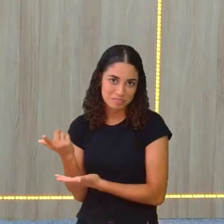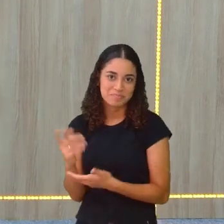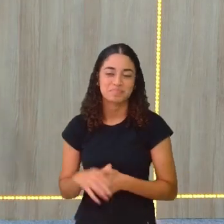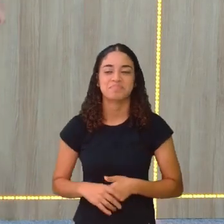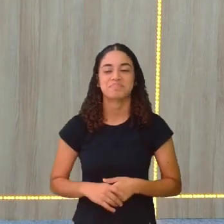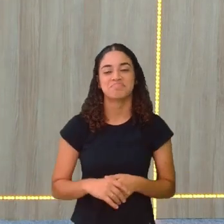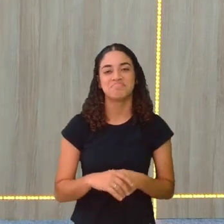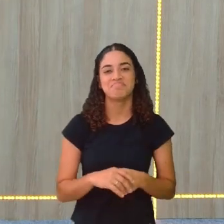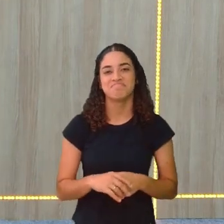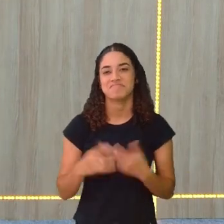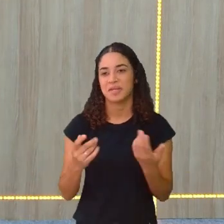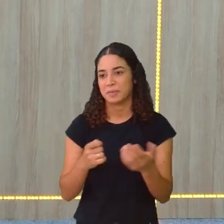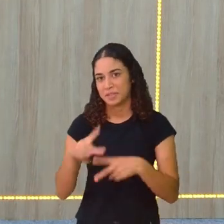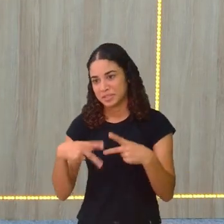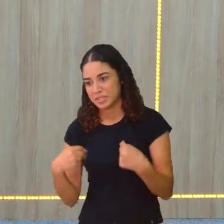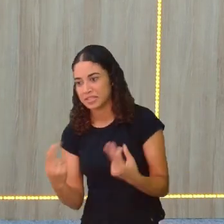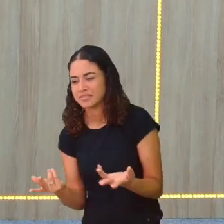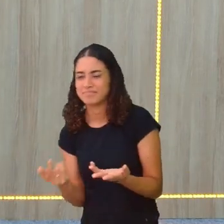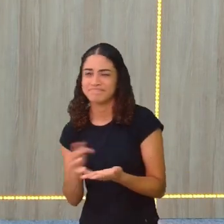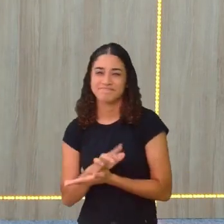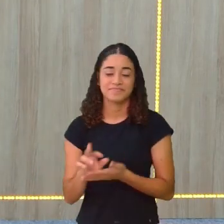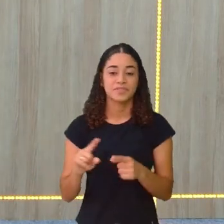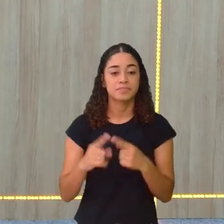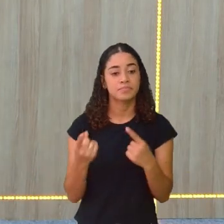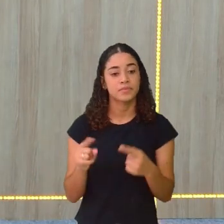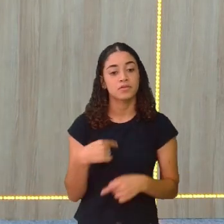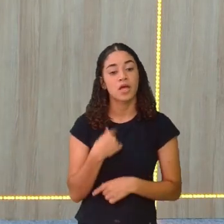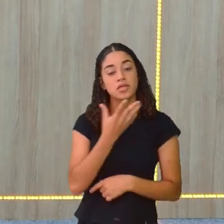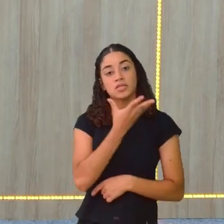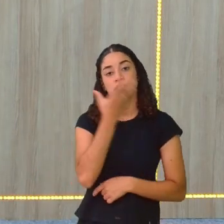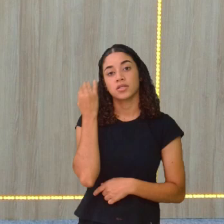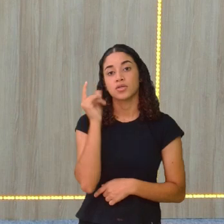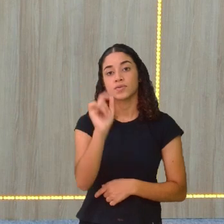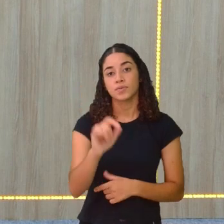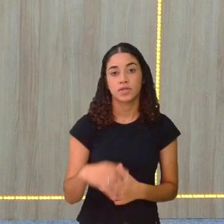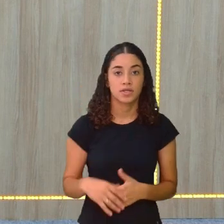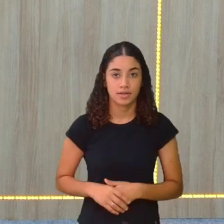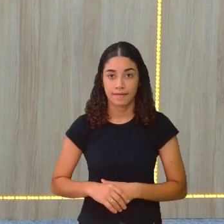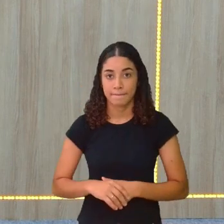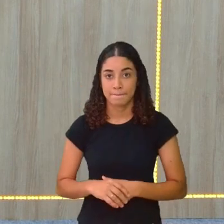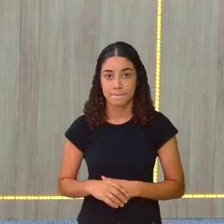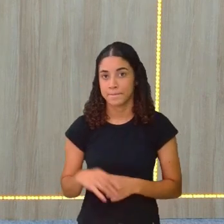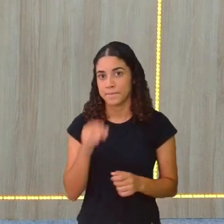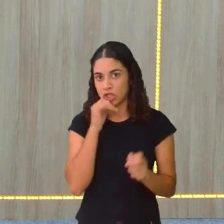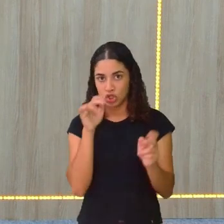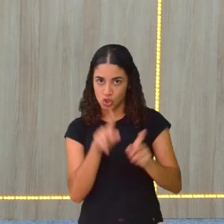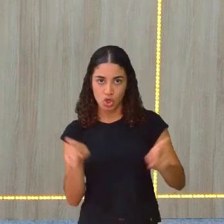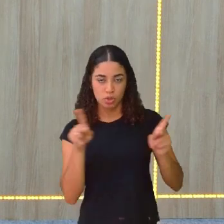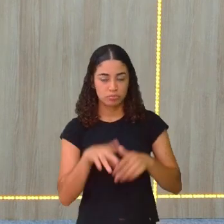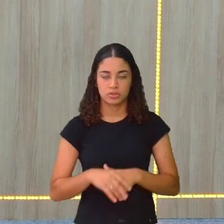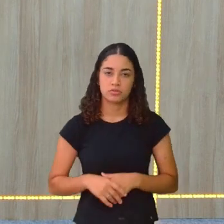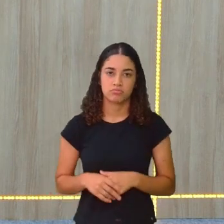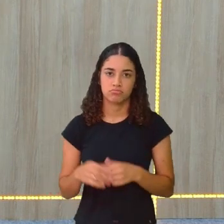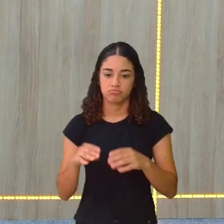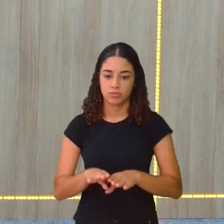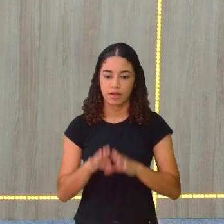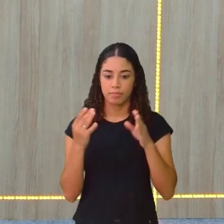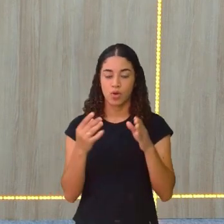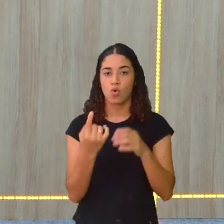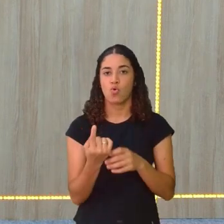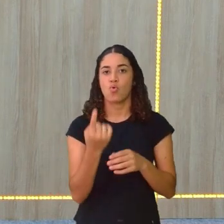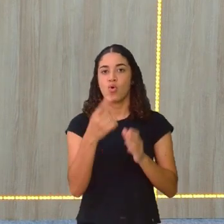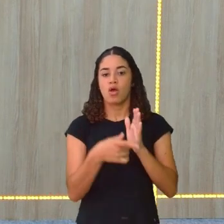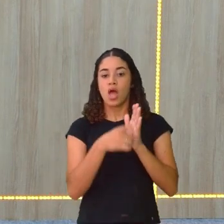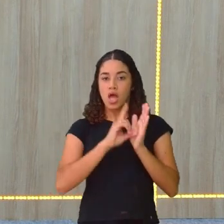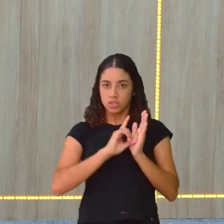para ceia, os presentes, mas se esquece, por exemplo, que os shopping centers, né, estão abrindo uma hora mais cedo